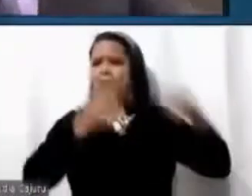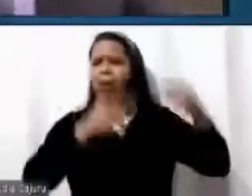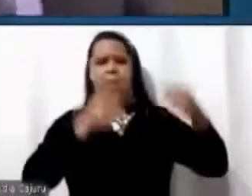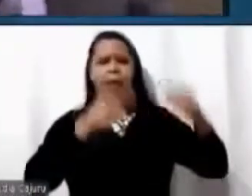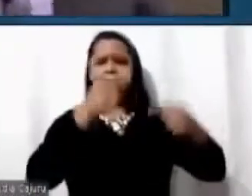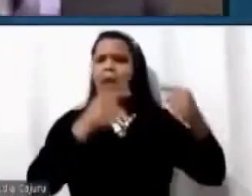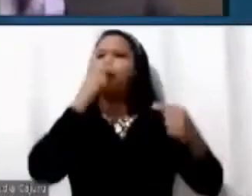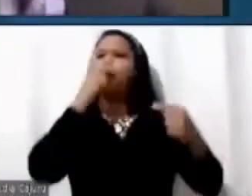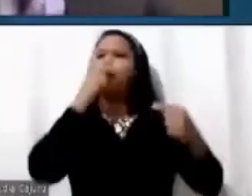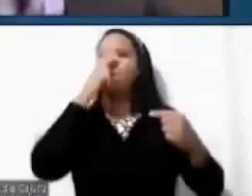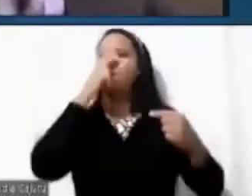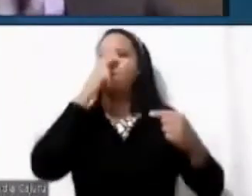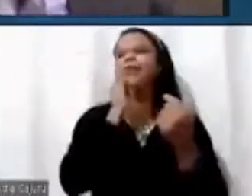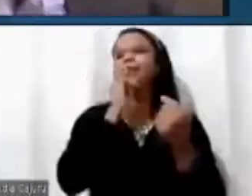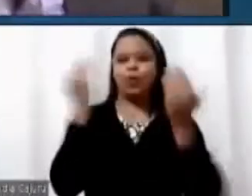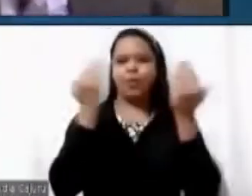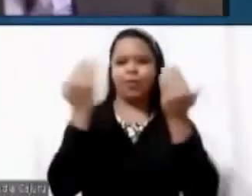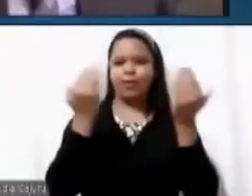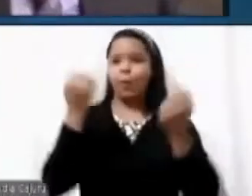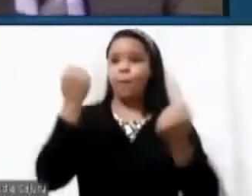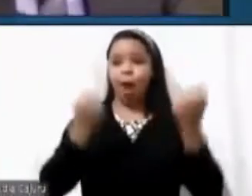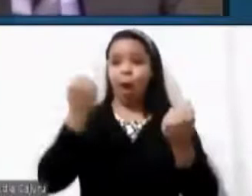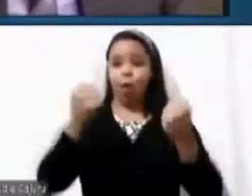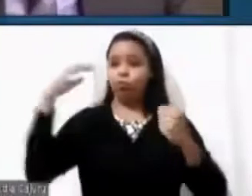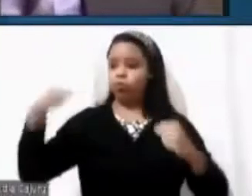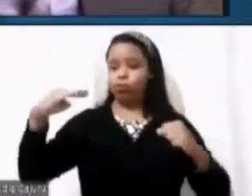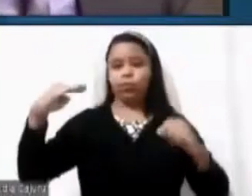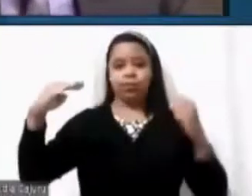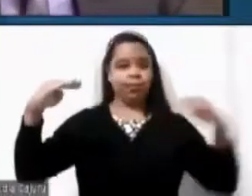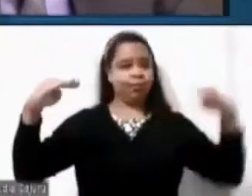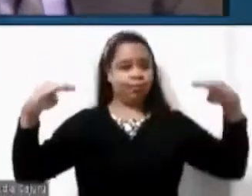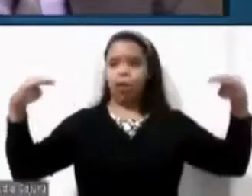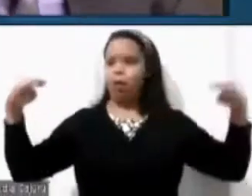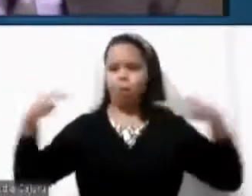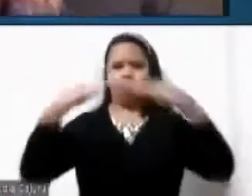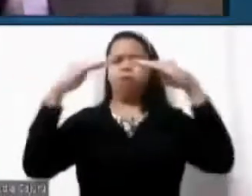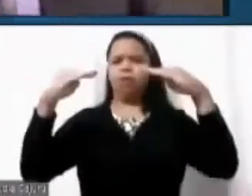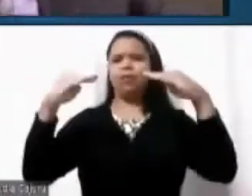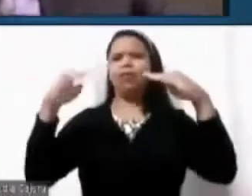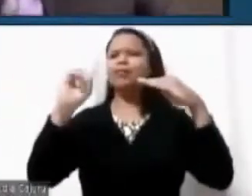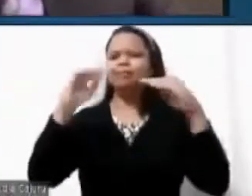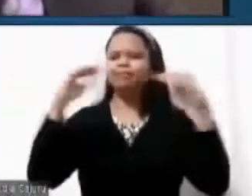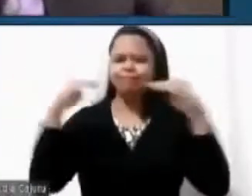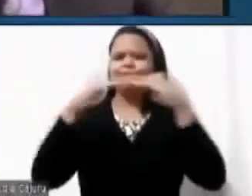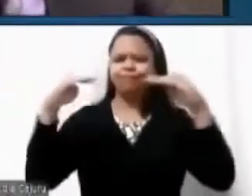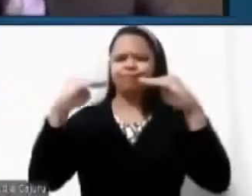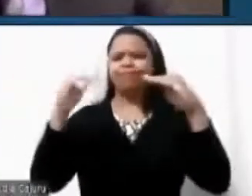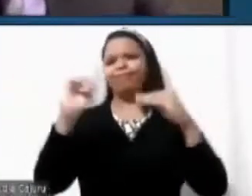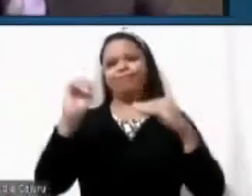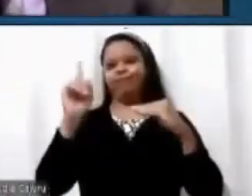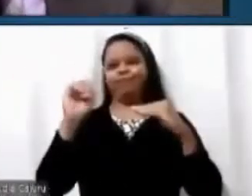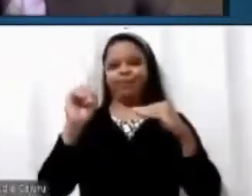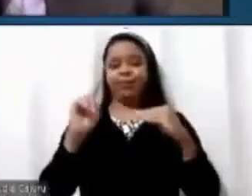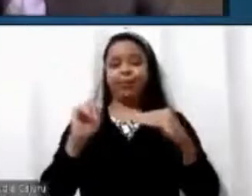carro contra o outro para chocar de frente. Eu estou falando aqui de médico, quando a gente fala direito do paciente, dá a impressão que nós estamos aí colocando em